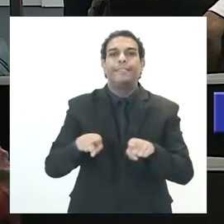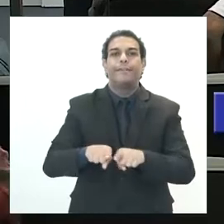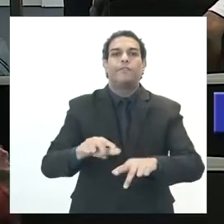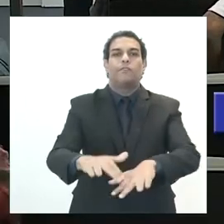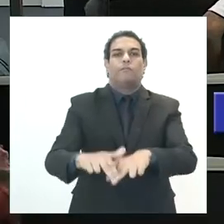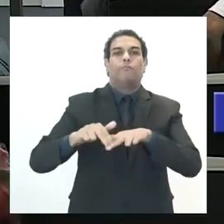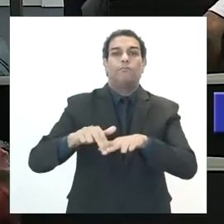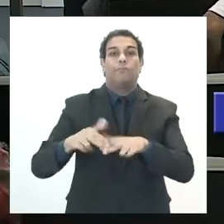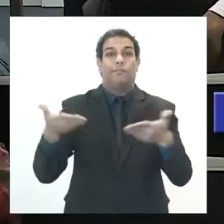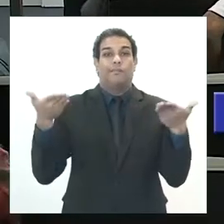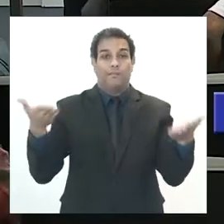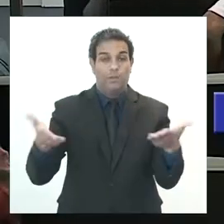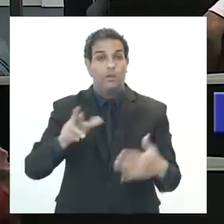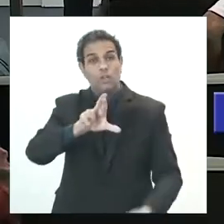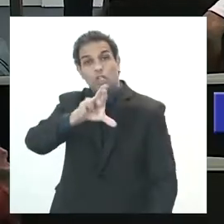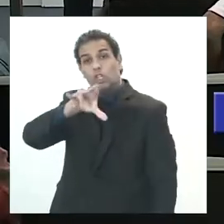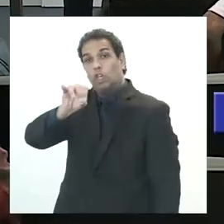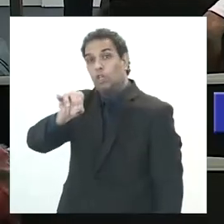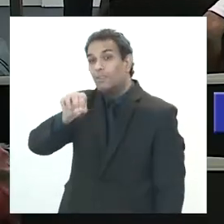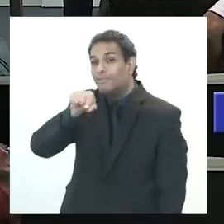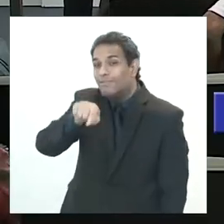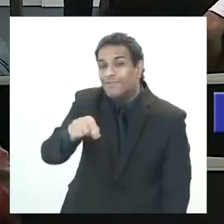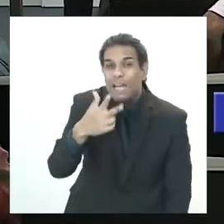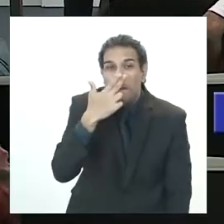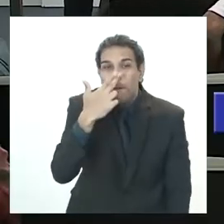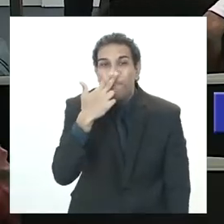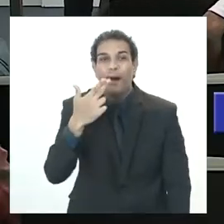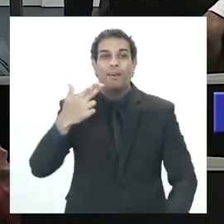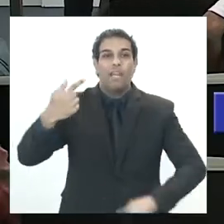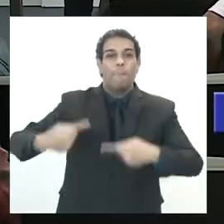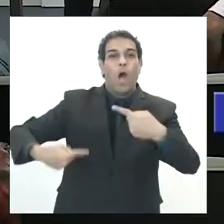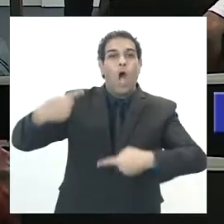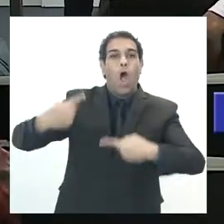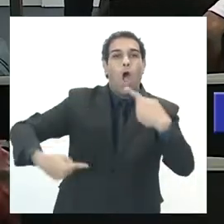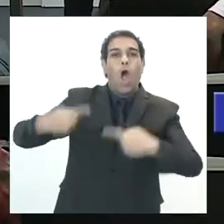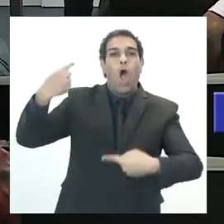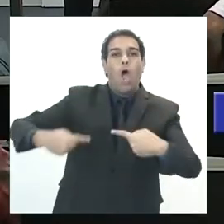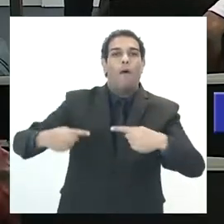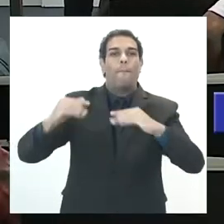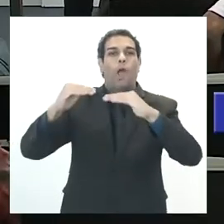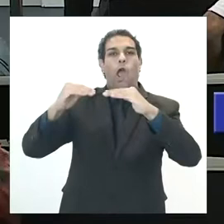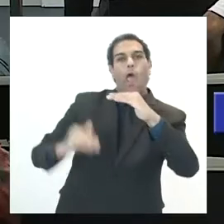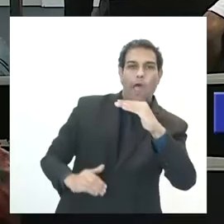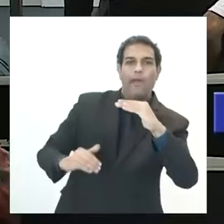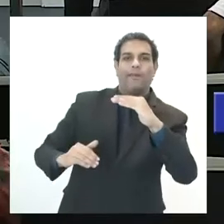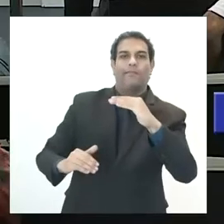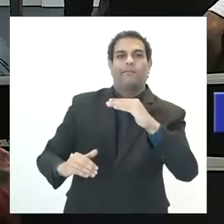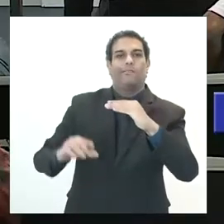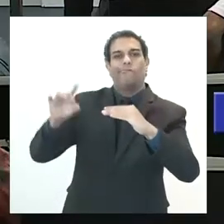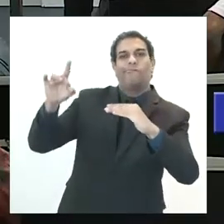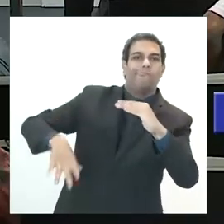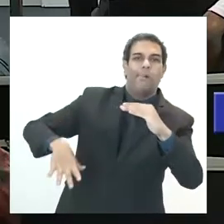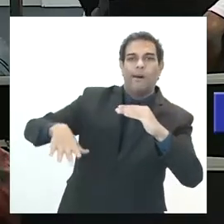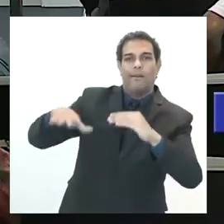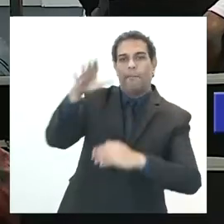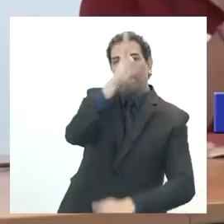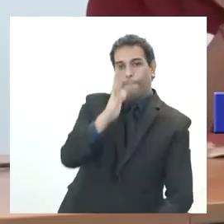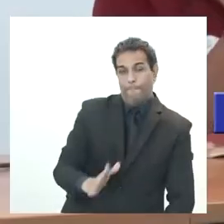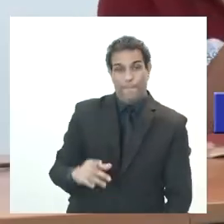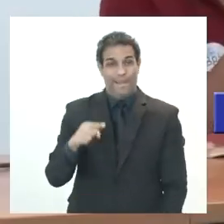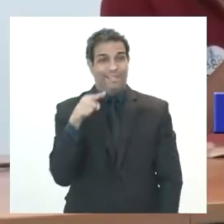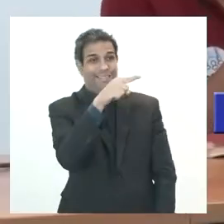seja o rio pode continuar sendo laboratório de políticas de austeridade para livro de Brasil e o governo bolsonaro